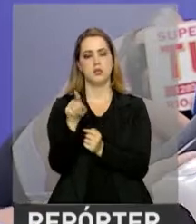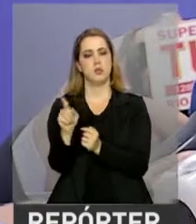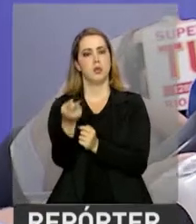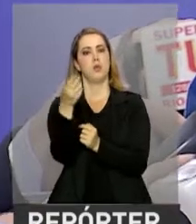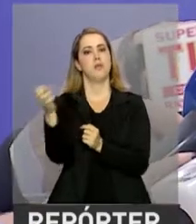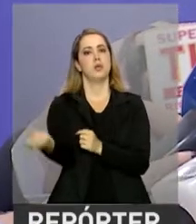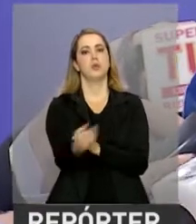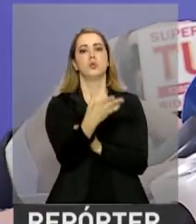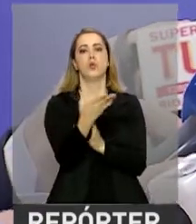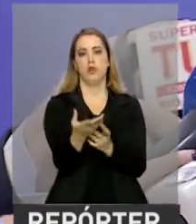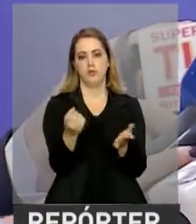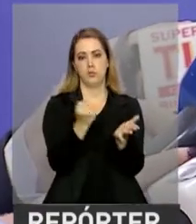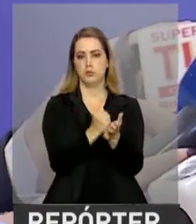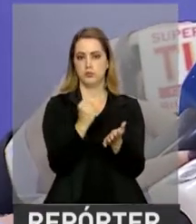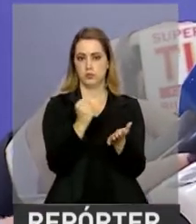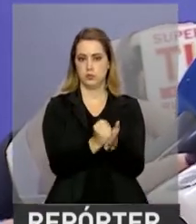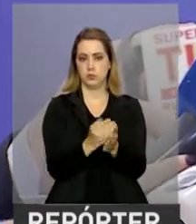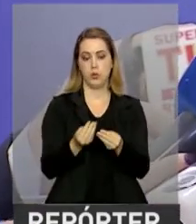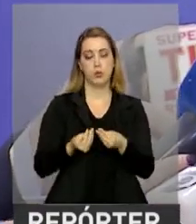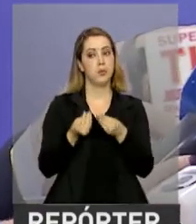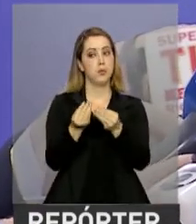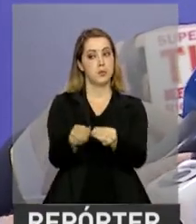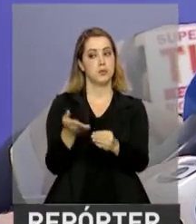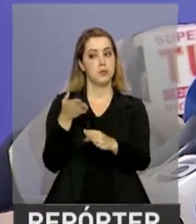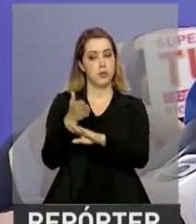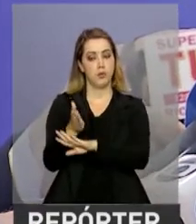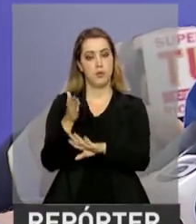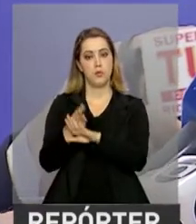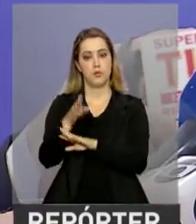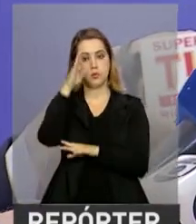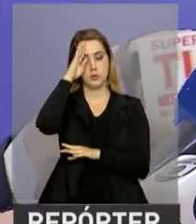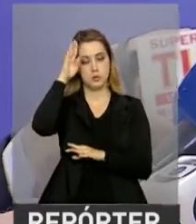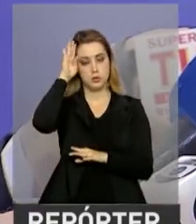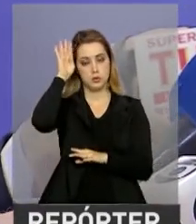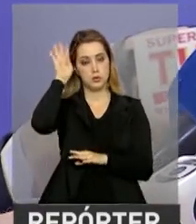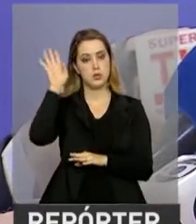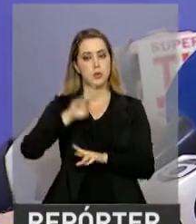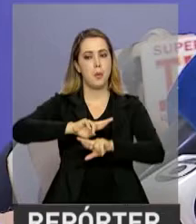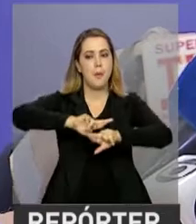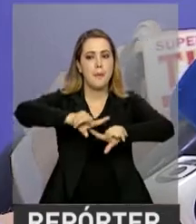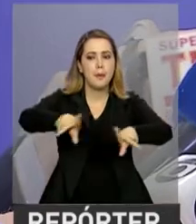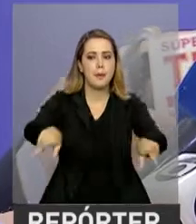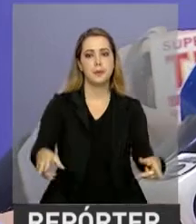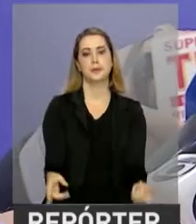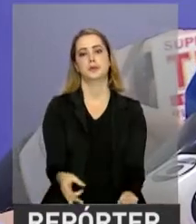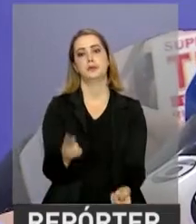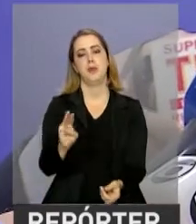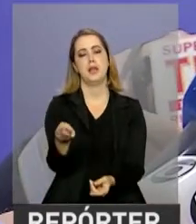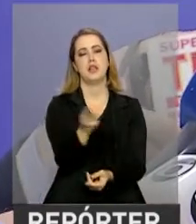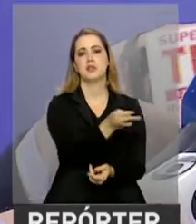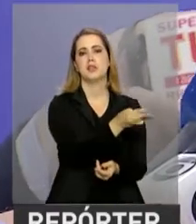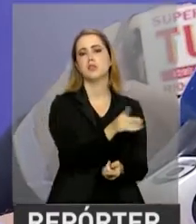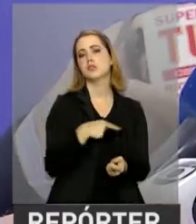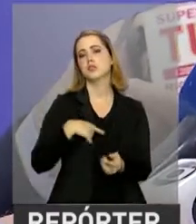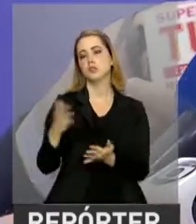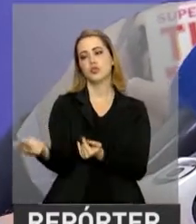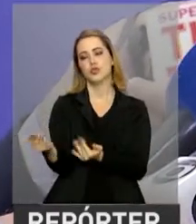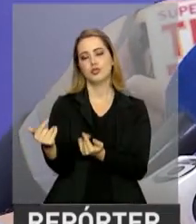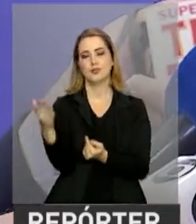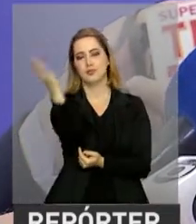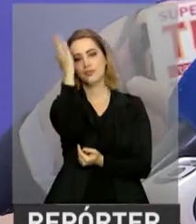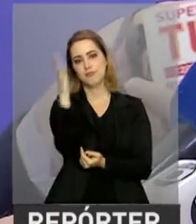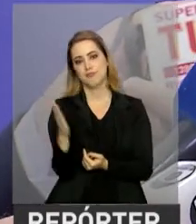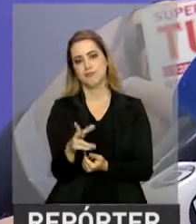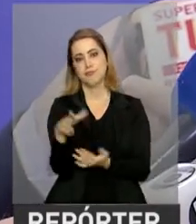viabilizar o acesso à educação superior para milhares de jovens brasileiros o que é uma coisa muito positiva agora tudo está normalizado